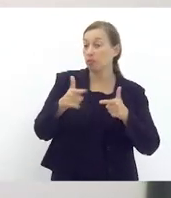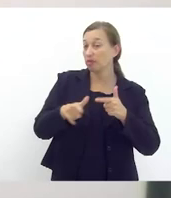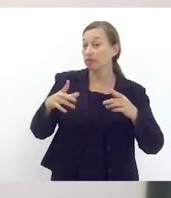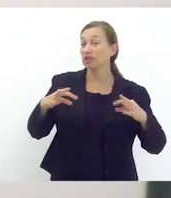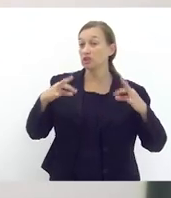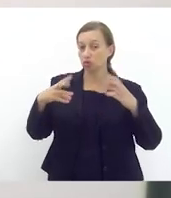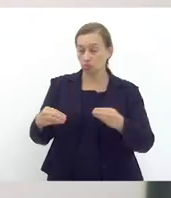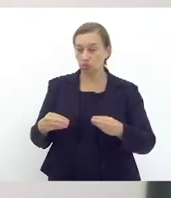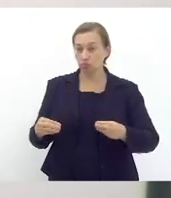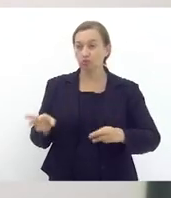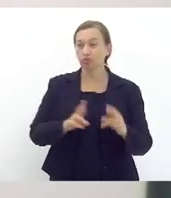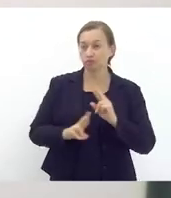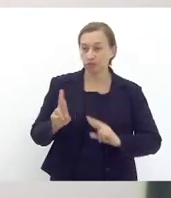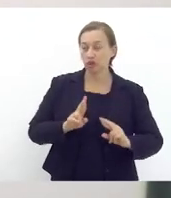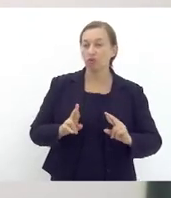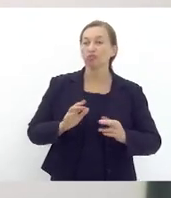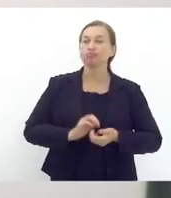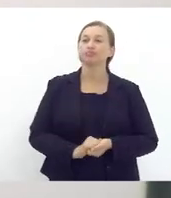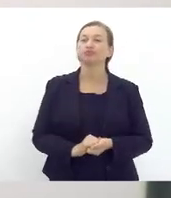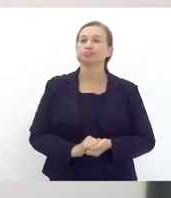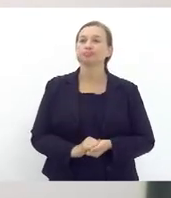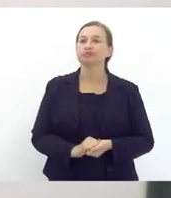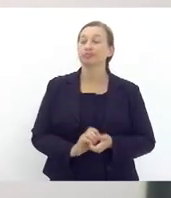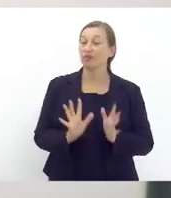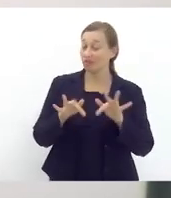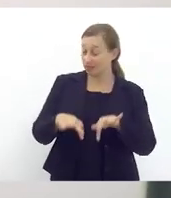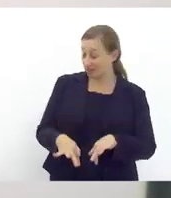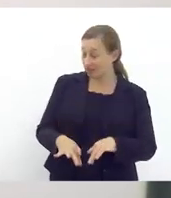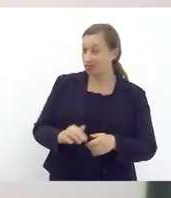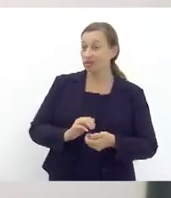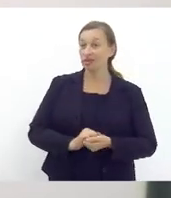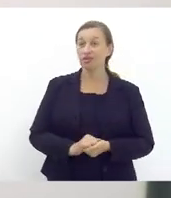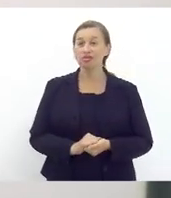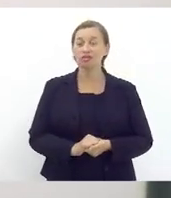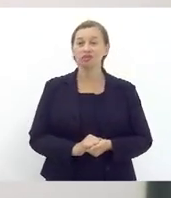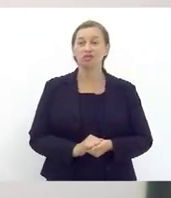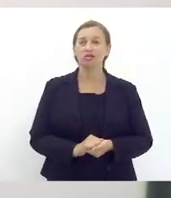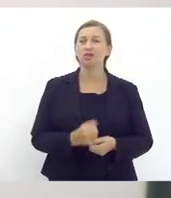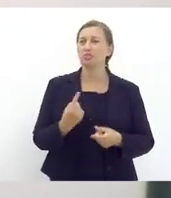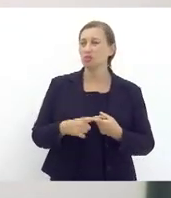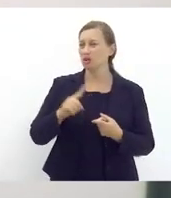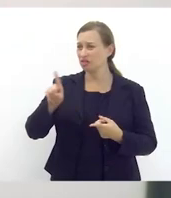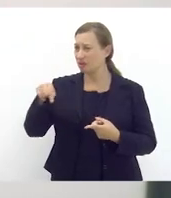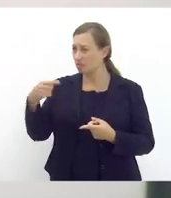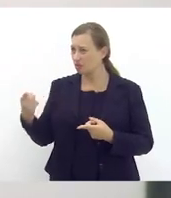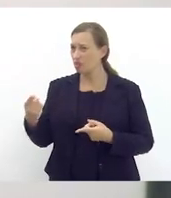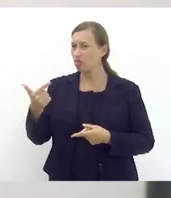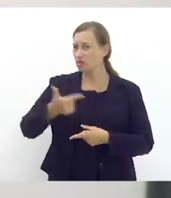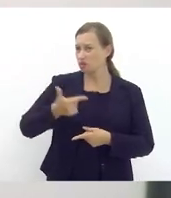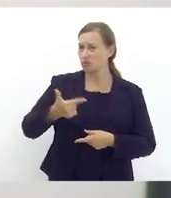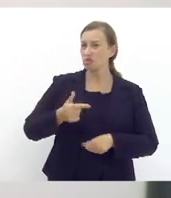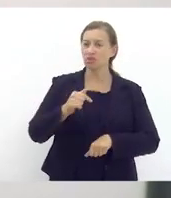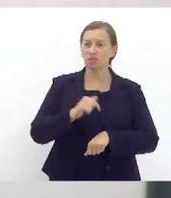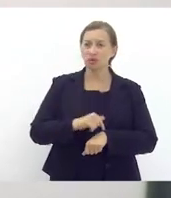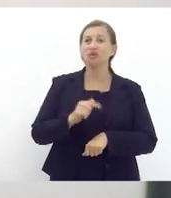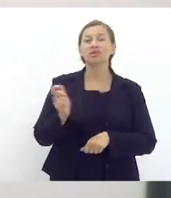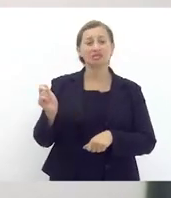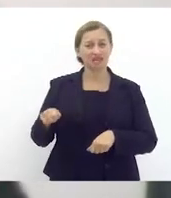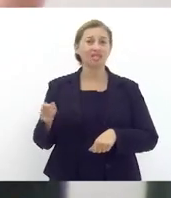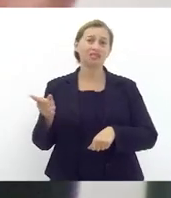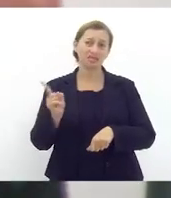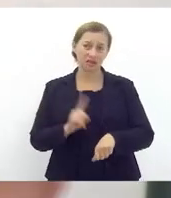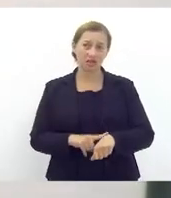nessa relação eu vou concluindo por aqui porque depois num segundo momento se der tempo